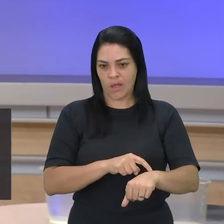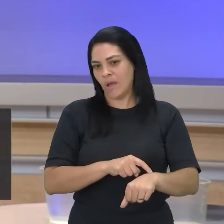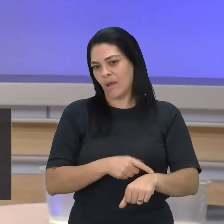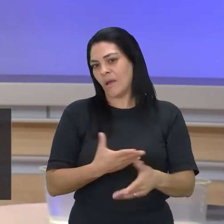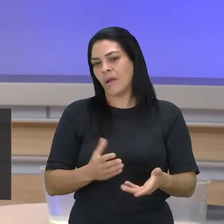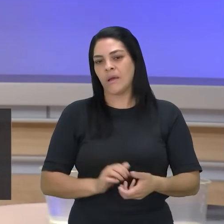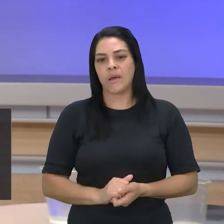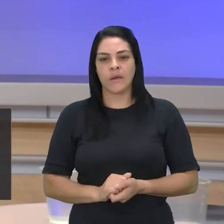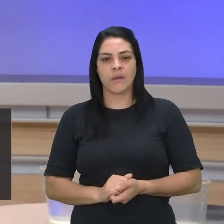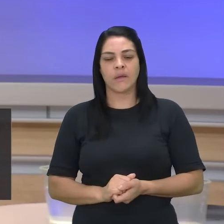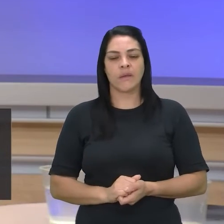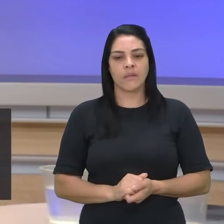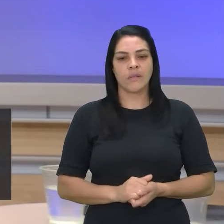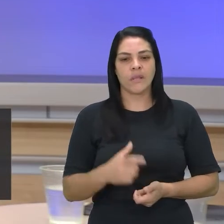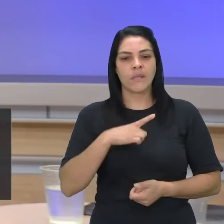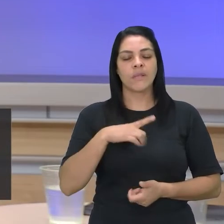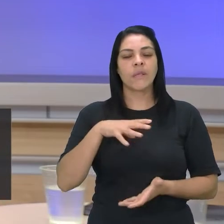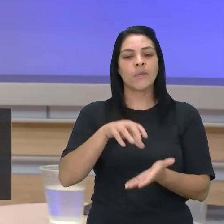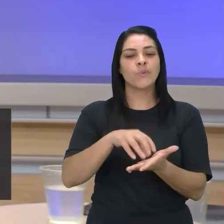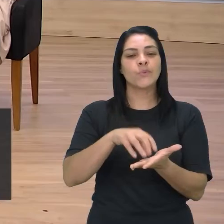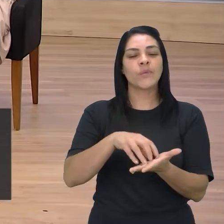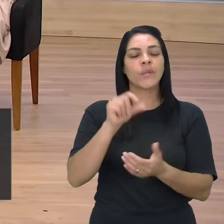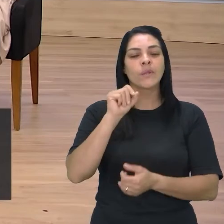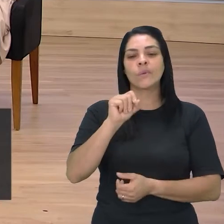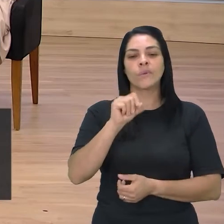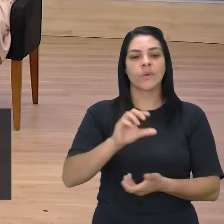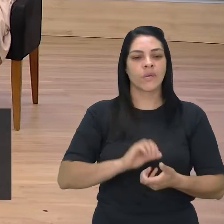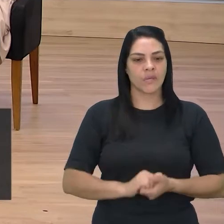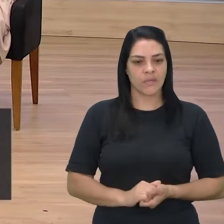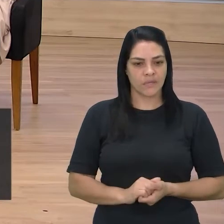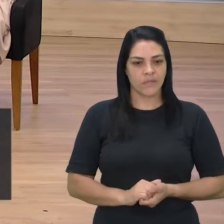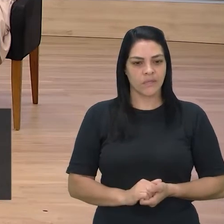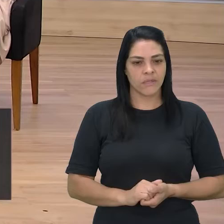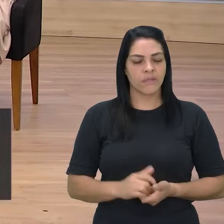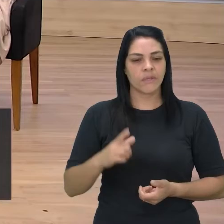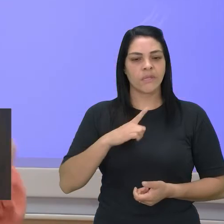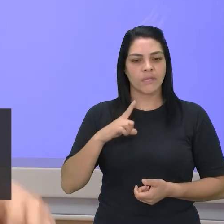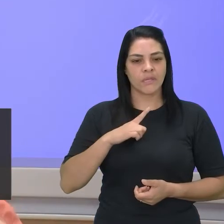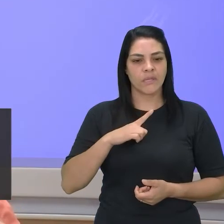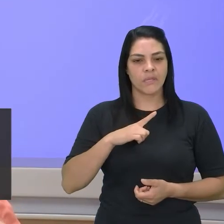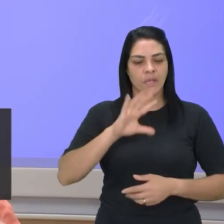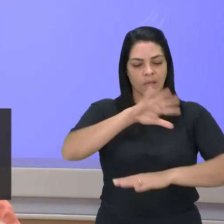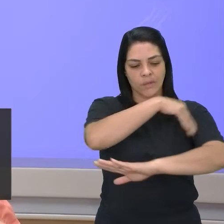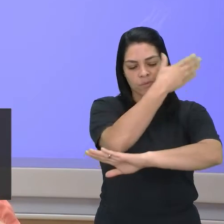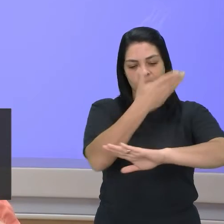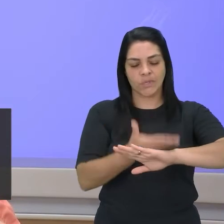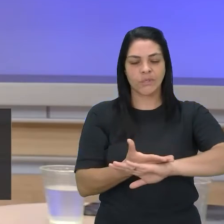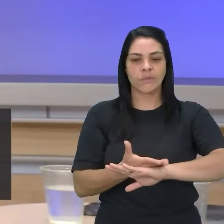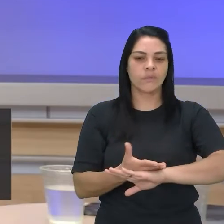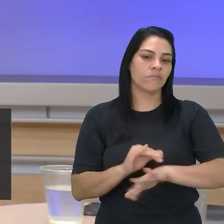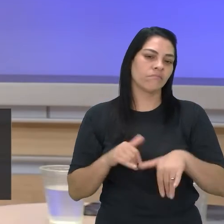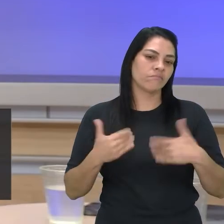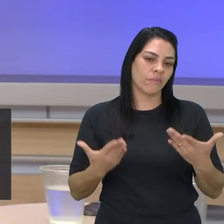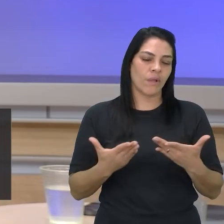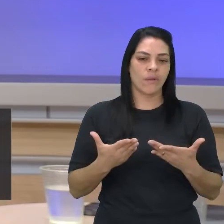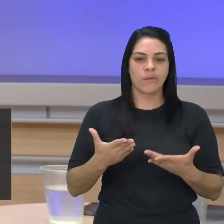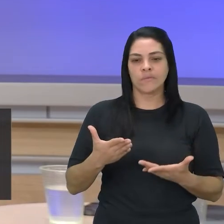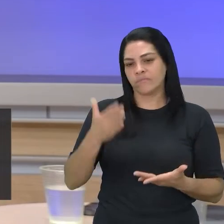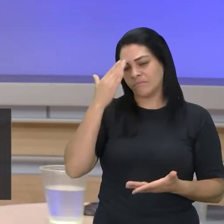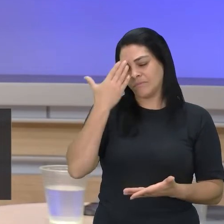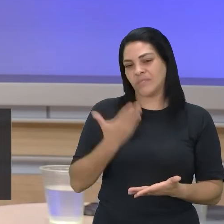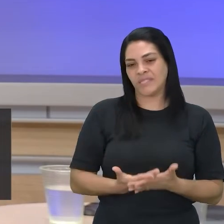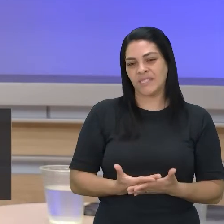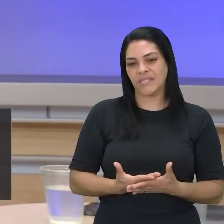comercial, né? Tem os centros que esse daí tem o dia todo. Então, a gente com certeza, aí vai